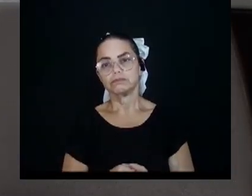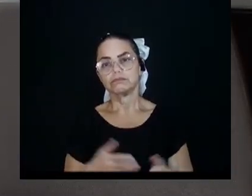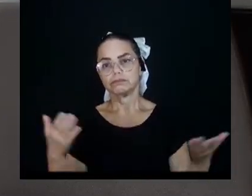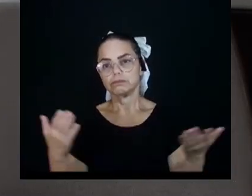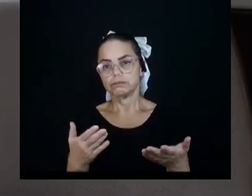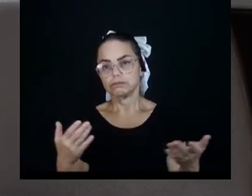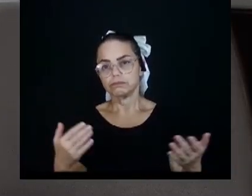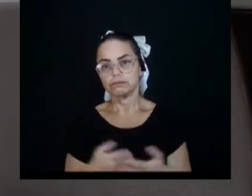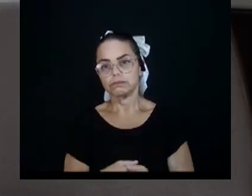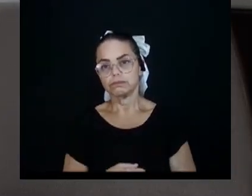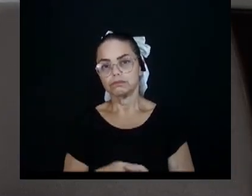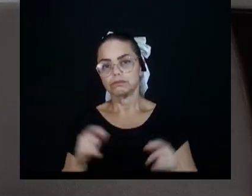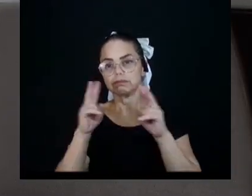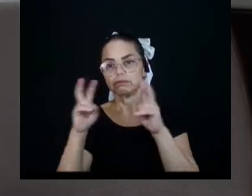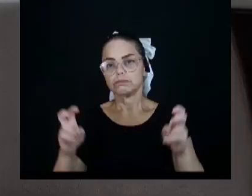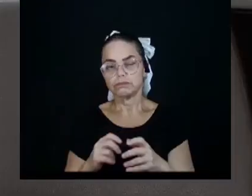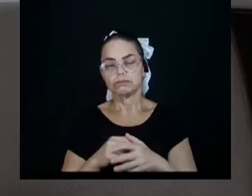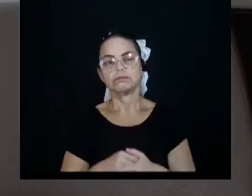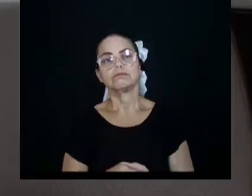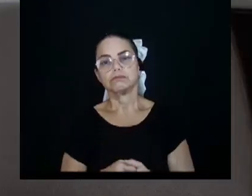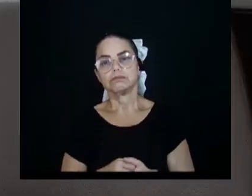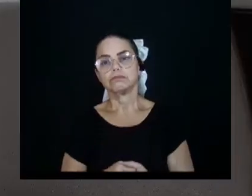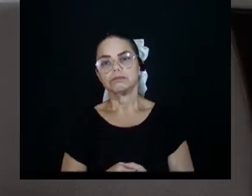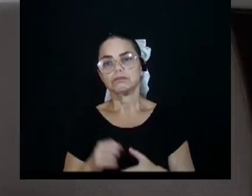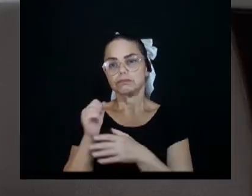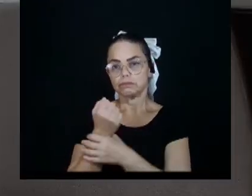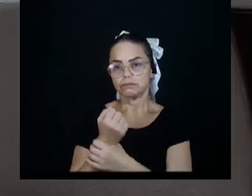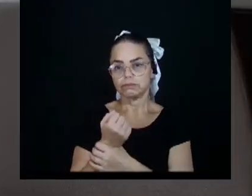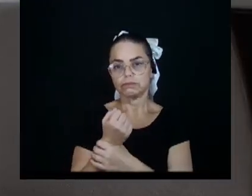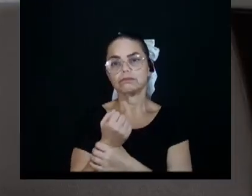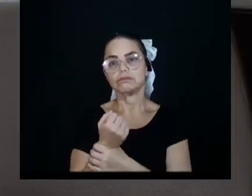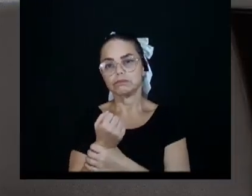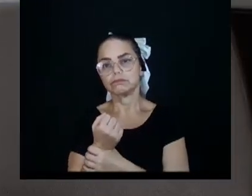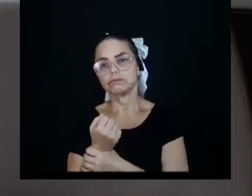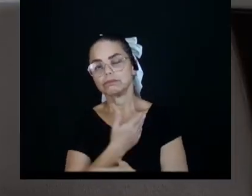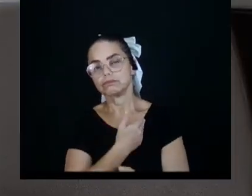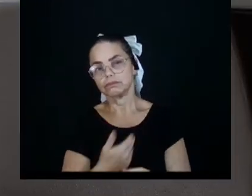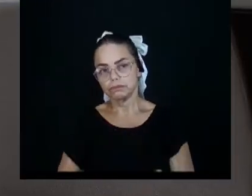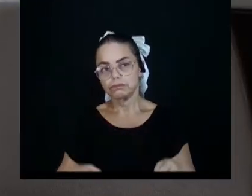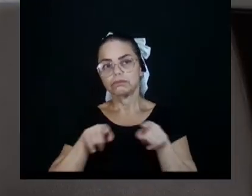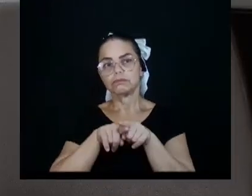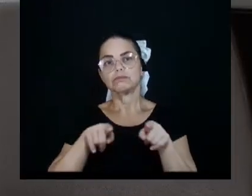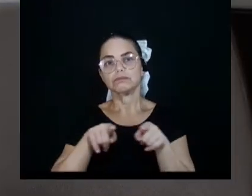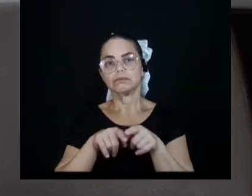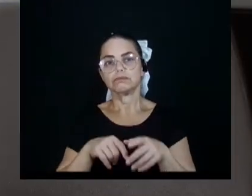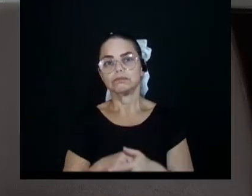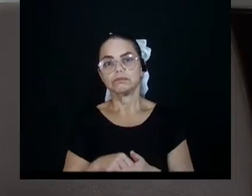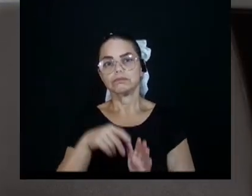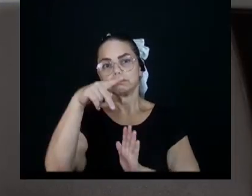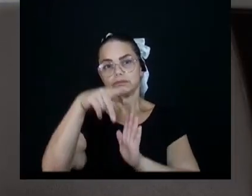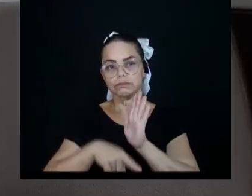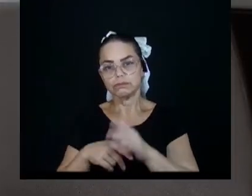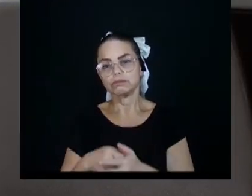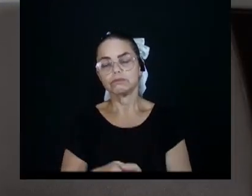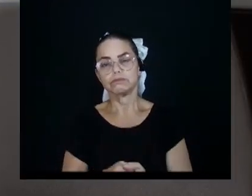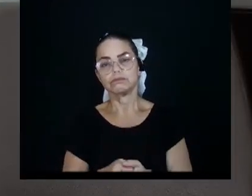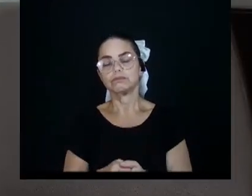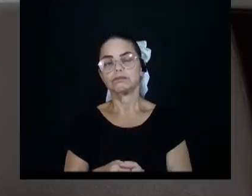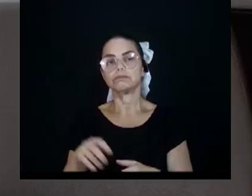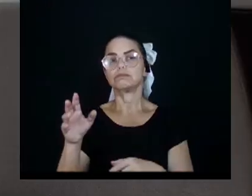sobre a questão da segurança pública também, né, um projeto da Guarda Municipal de